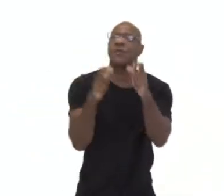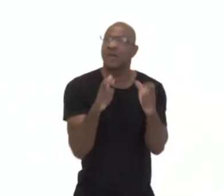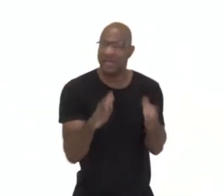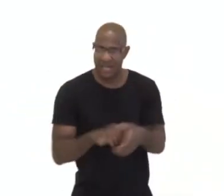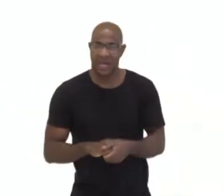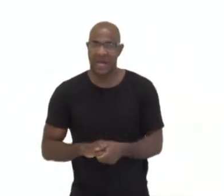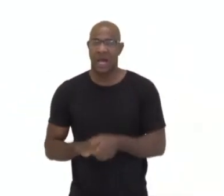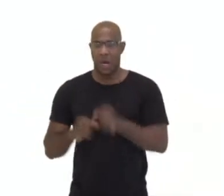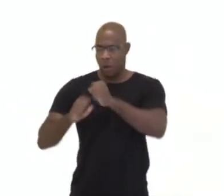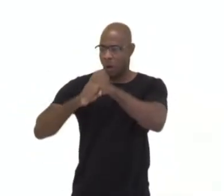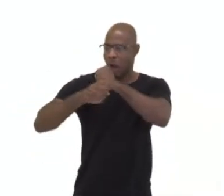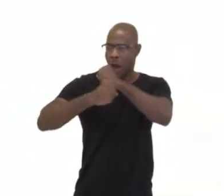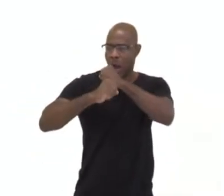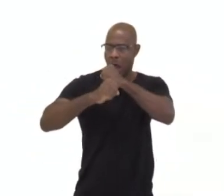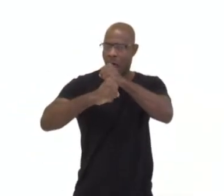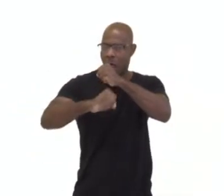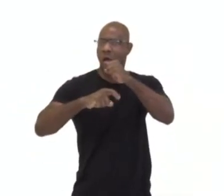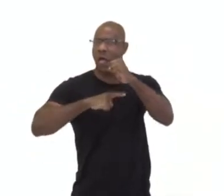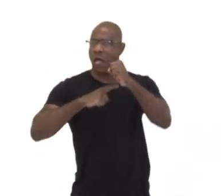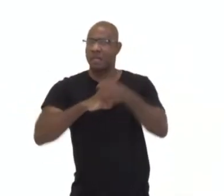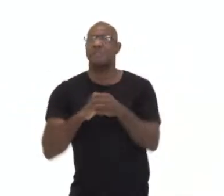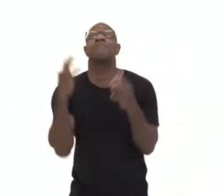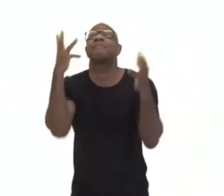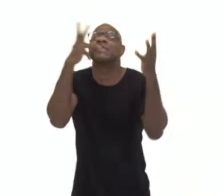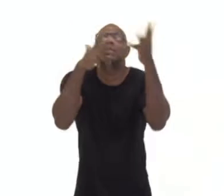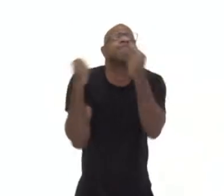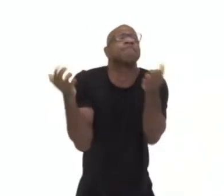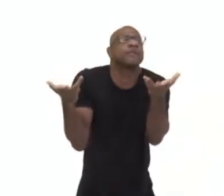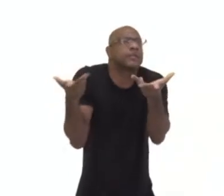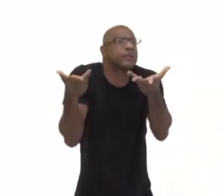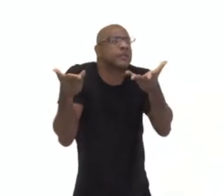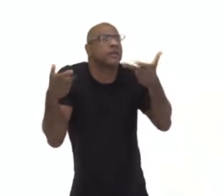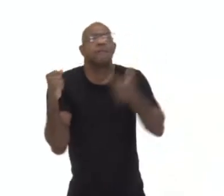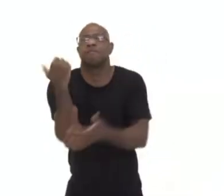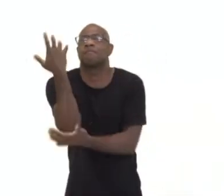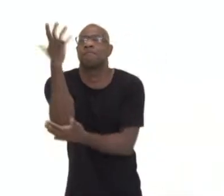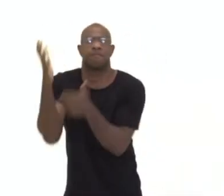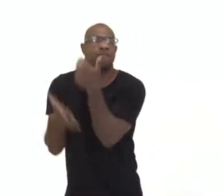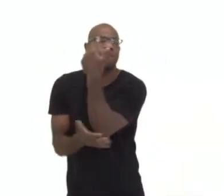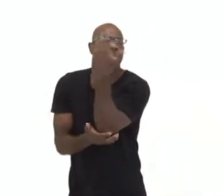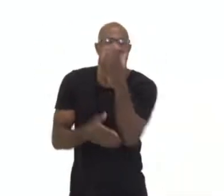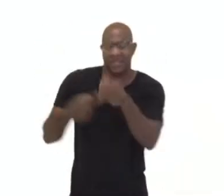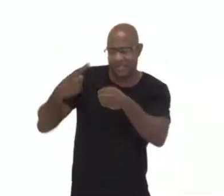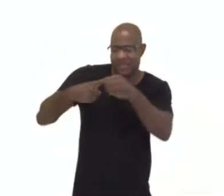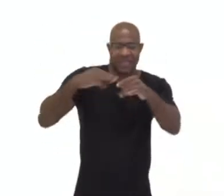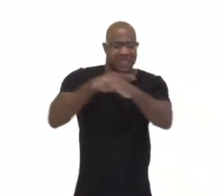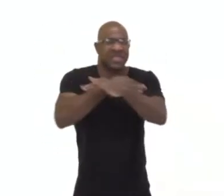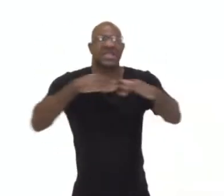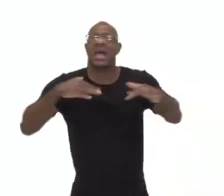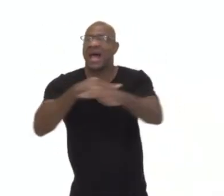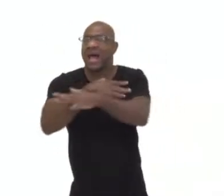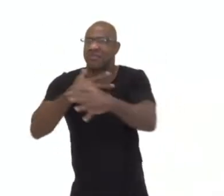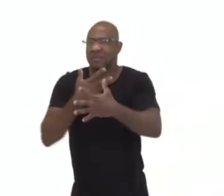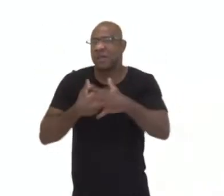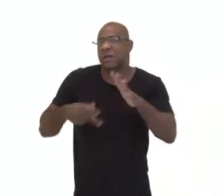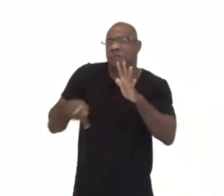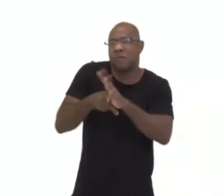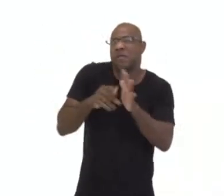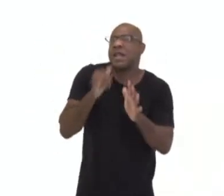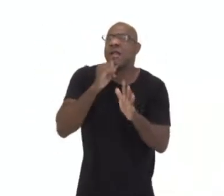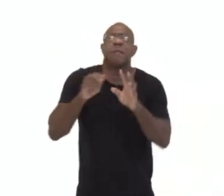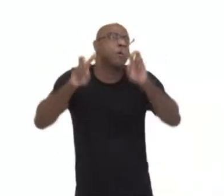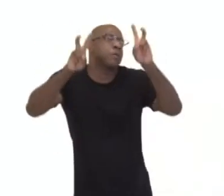lago imenso. Com toda essa lindeza, gosto de tomar nossa cidade como modelo e temática.